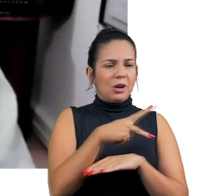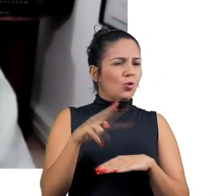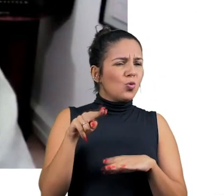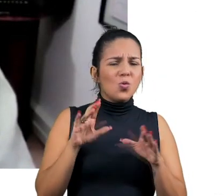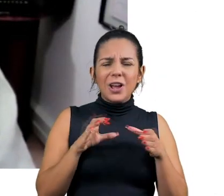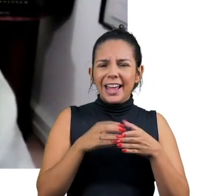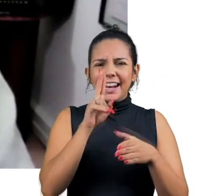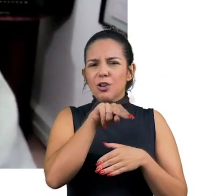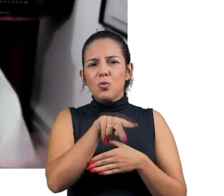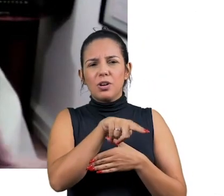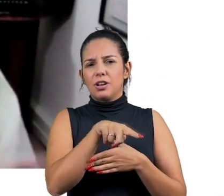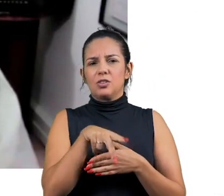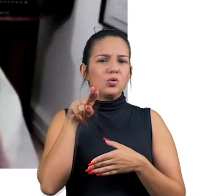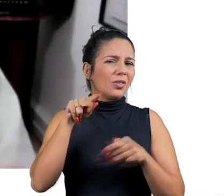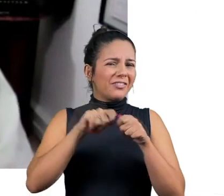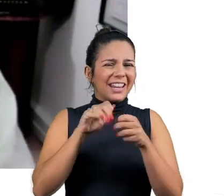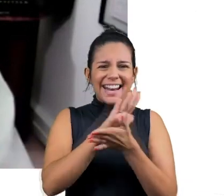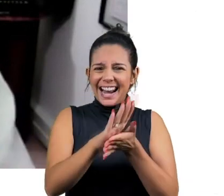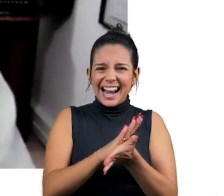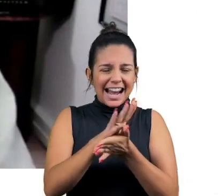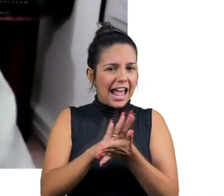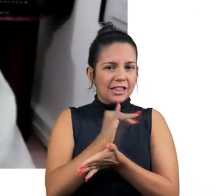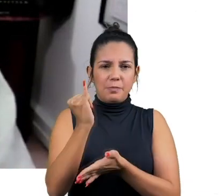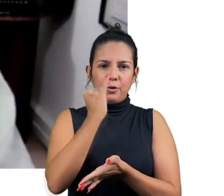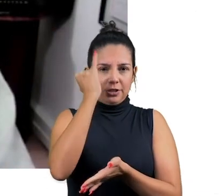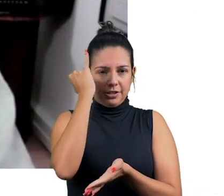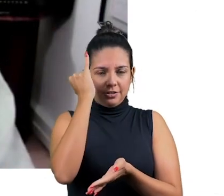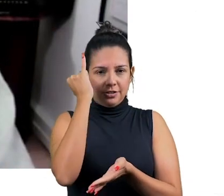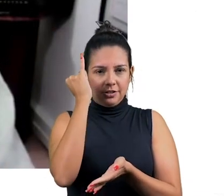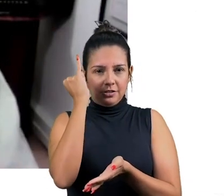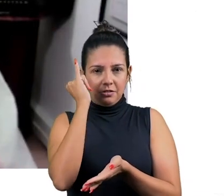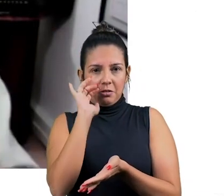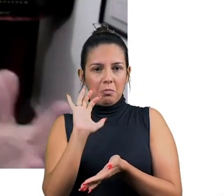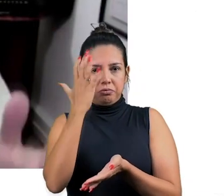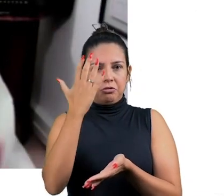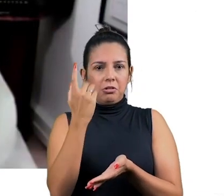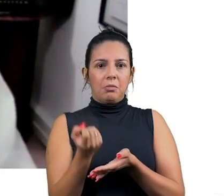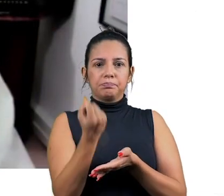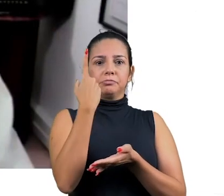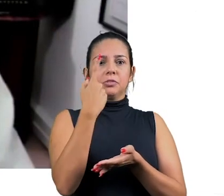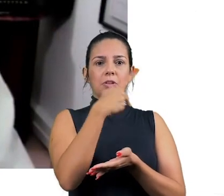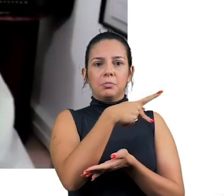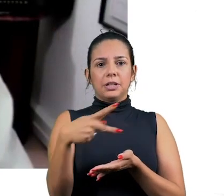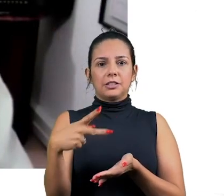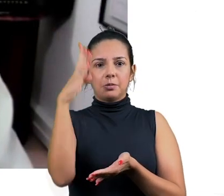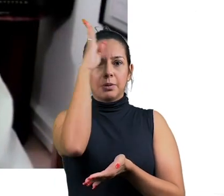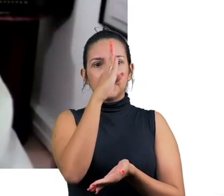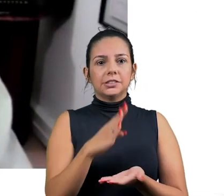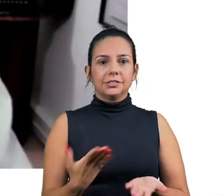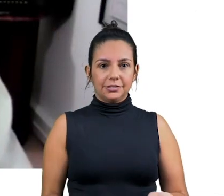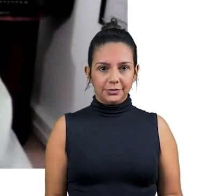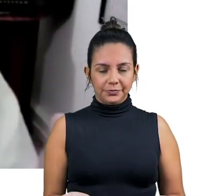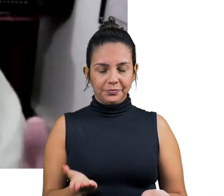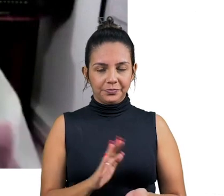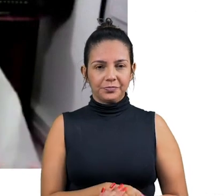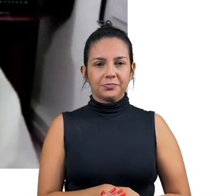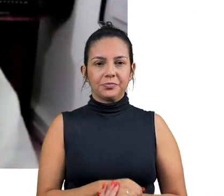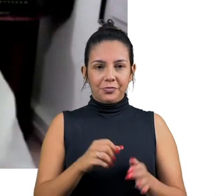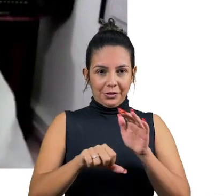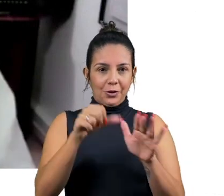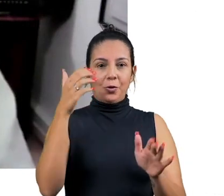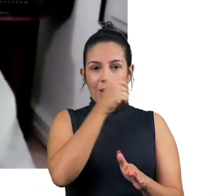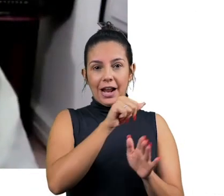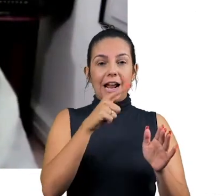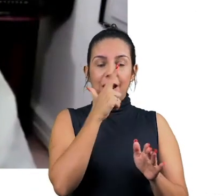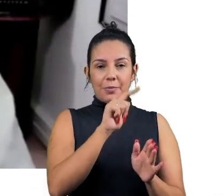comissão, nunca fez nada relevante e, de repente, se candidata e ganha as eleições quase no primeiro